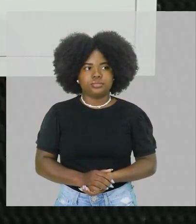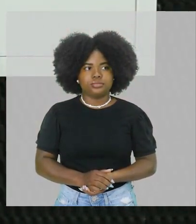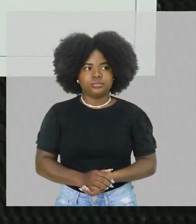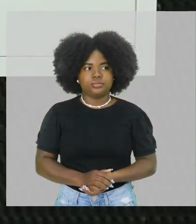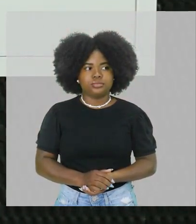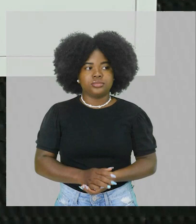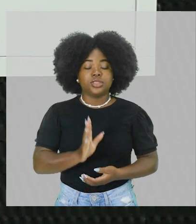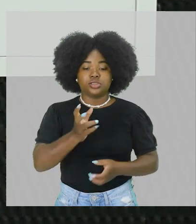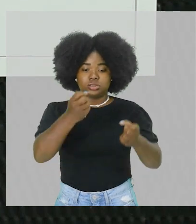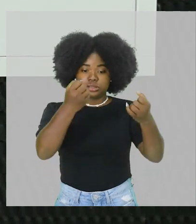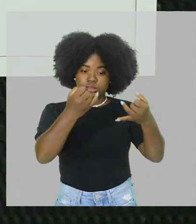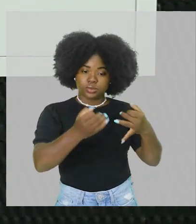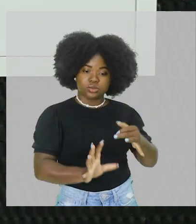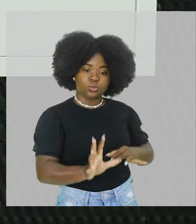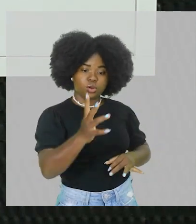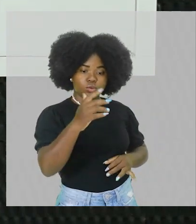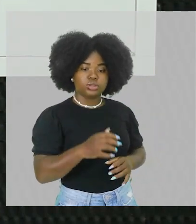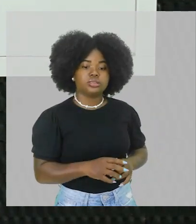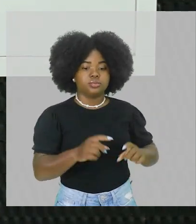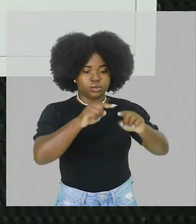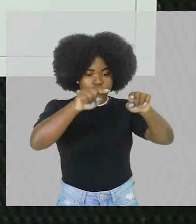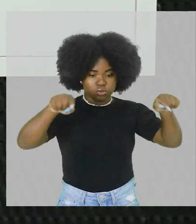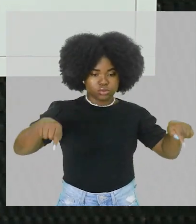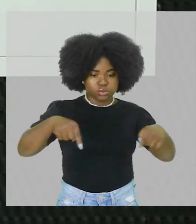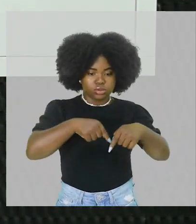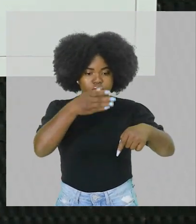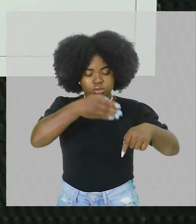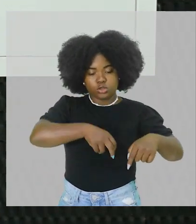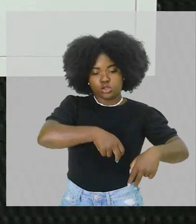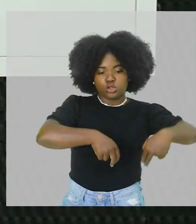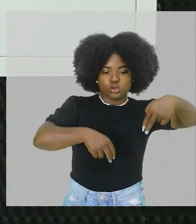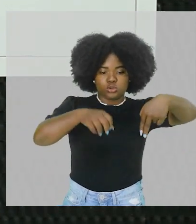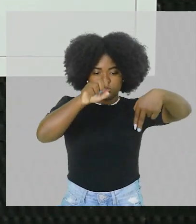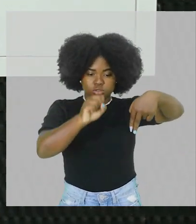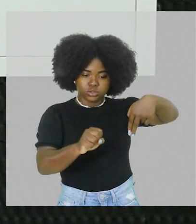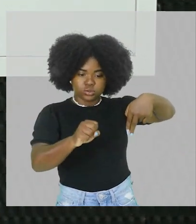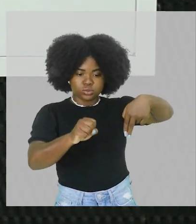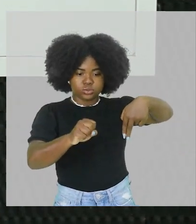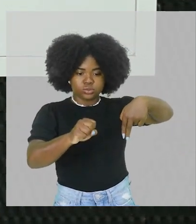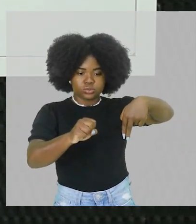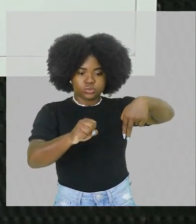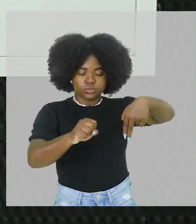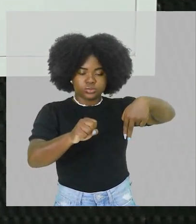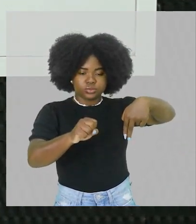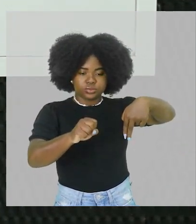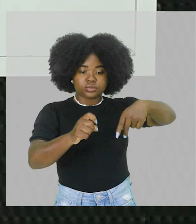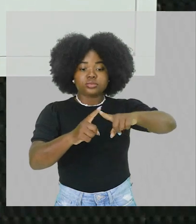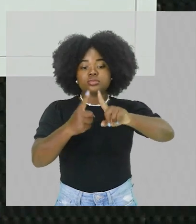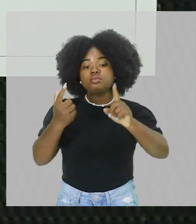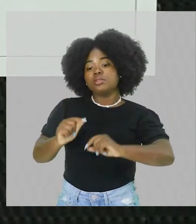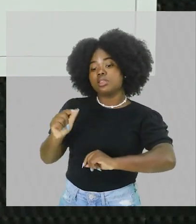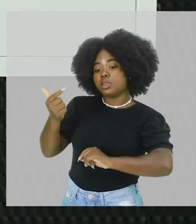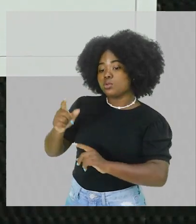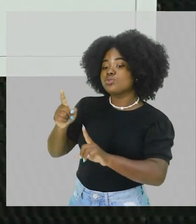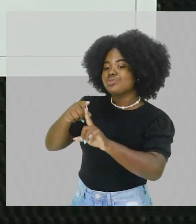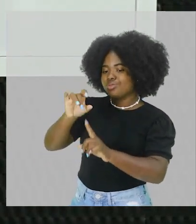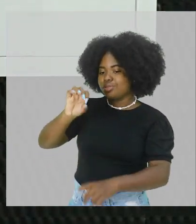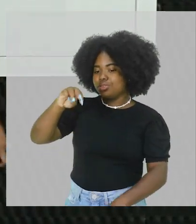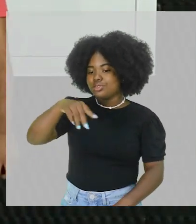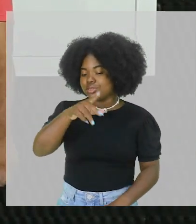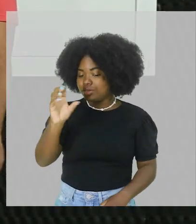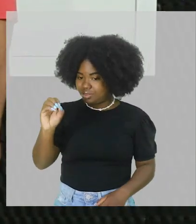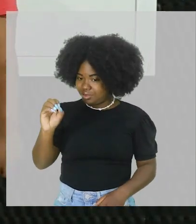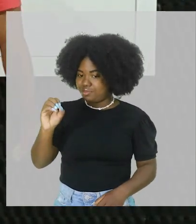falamos do fenômeno magnético, né? Isso dos ímãs naturais, mas existem ímãs que nós chamamos de